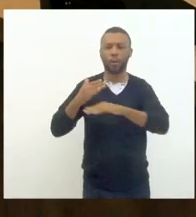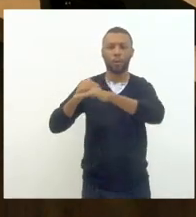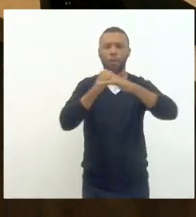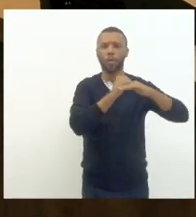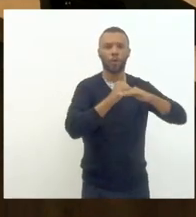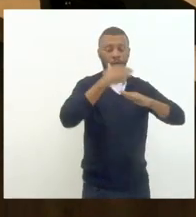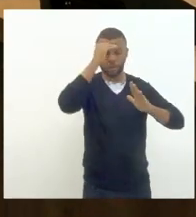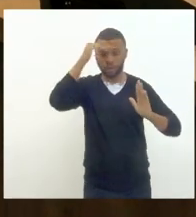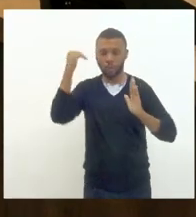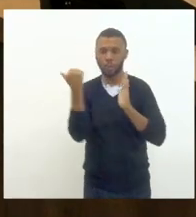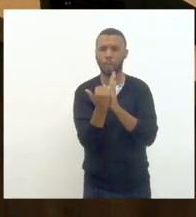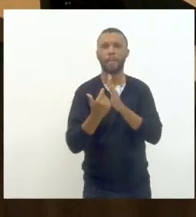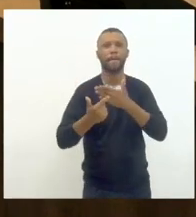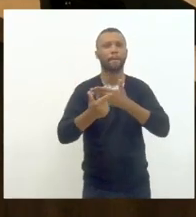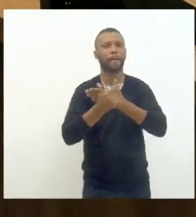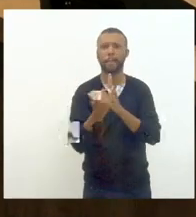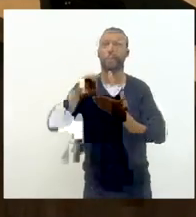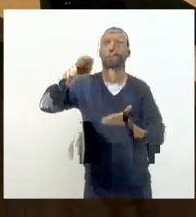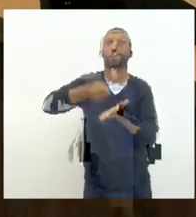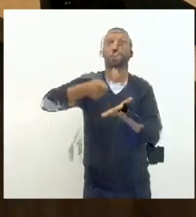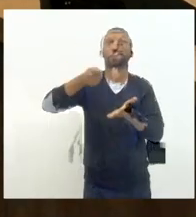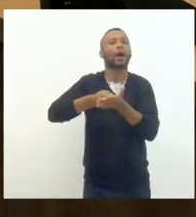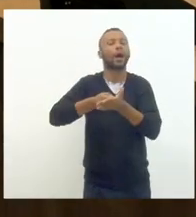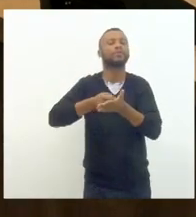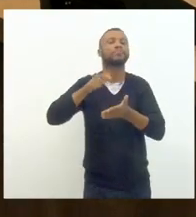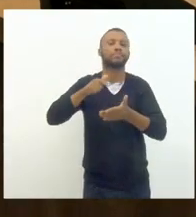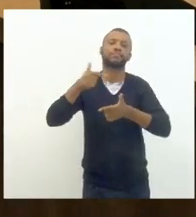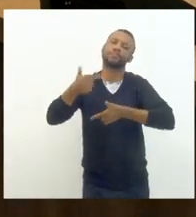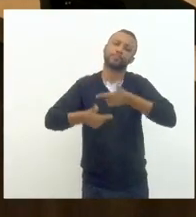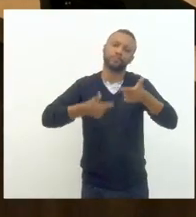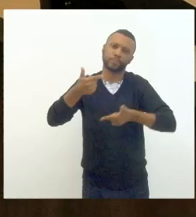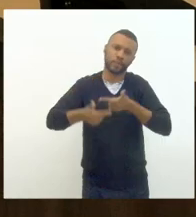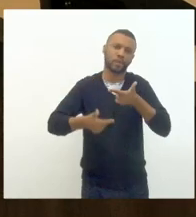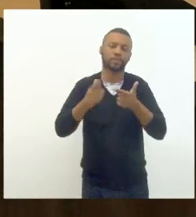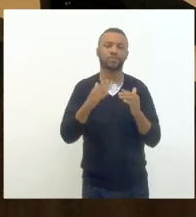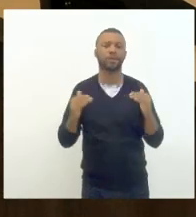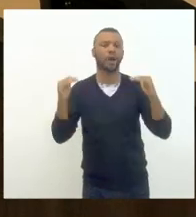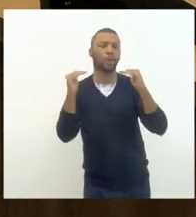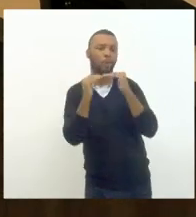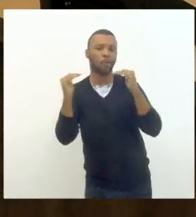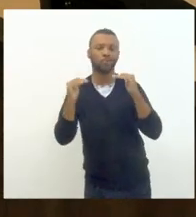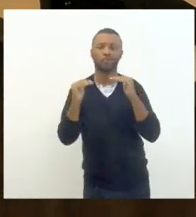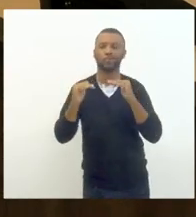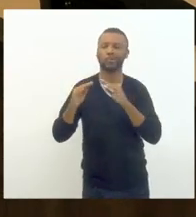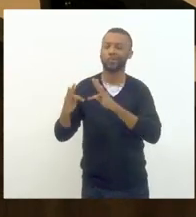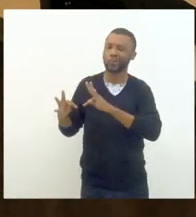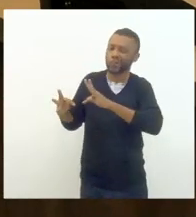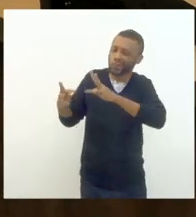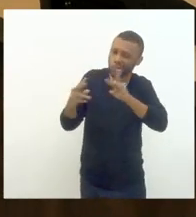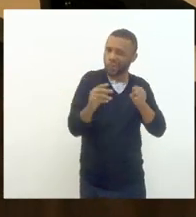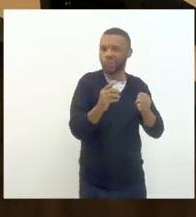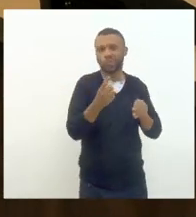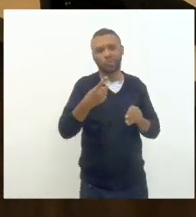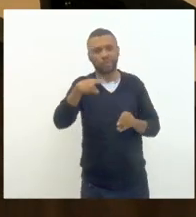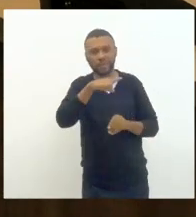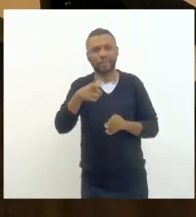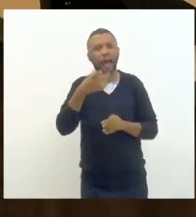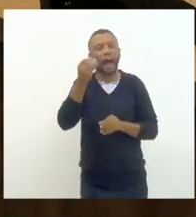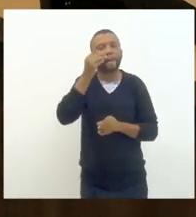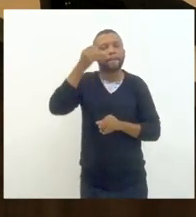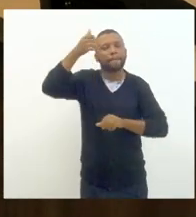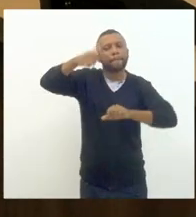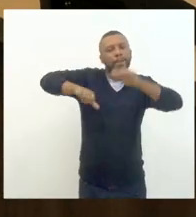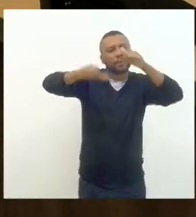cumpram os seus deveres funcionais de acordo com tudo aquilo que está previsto